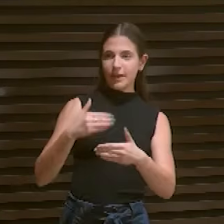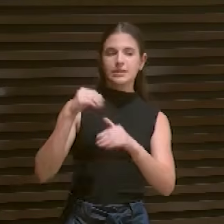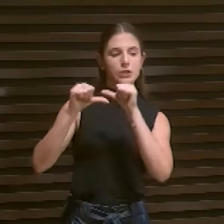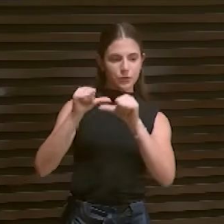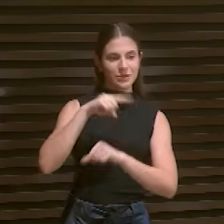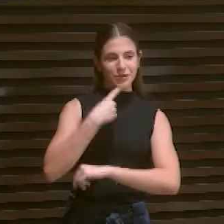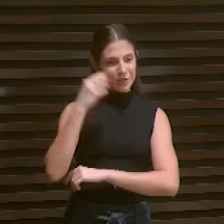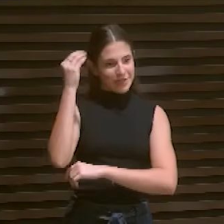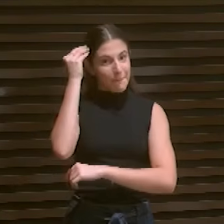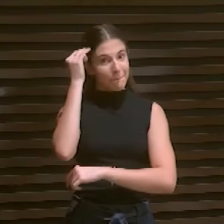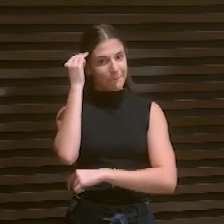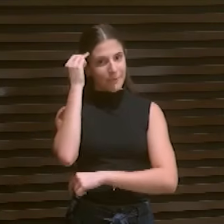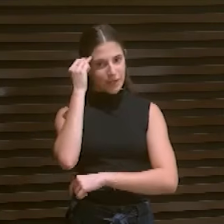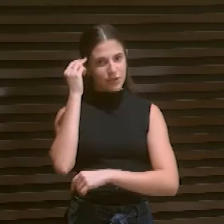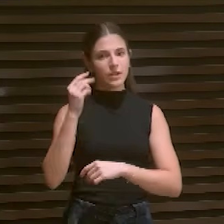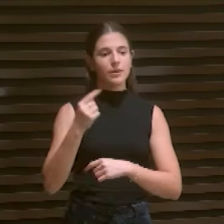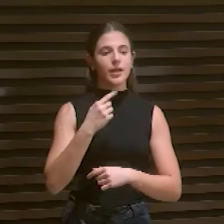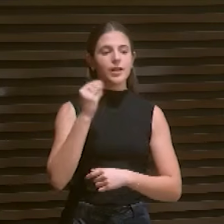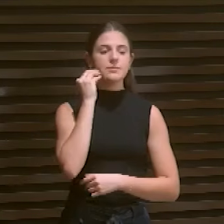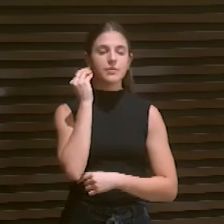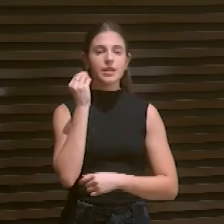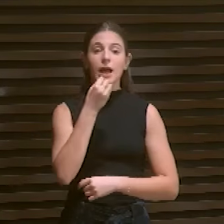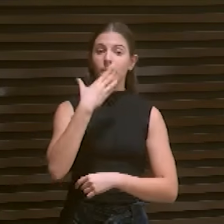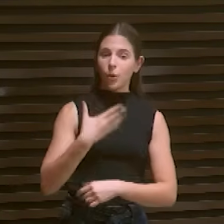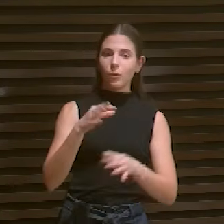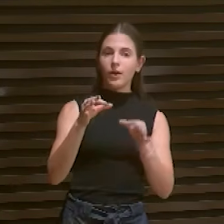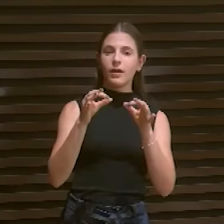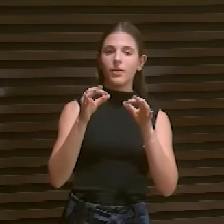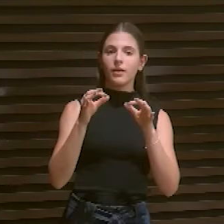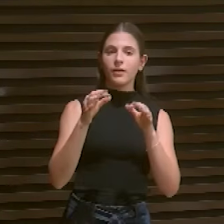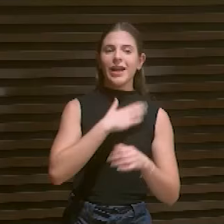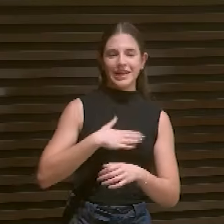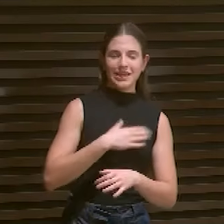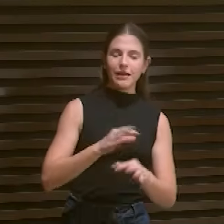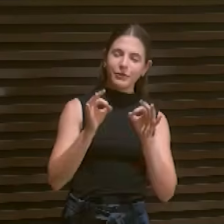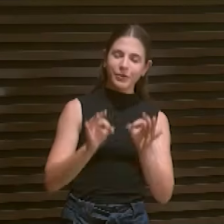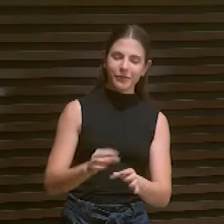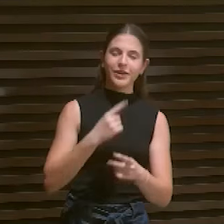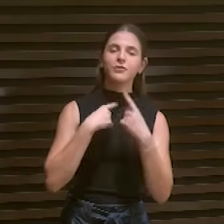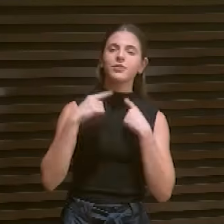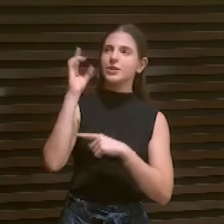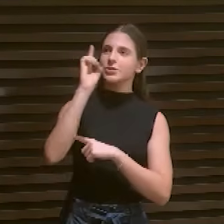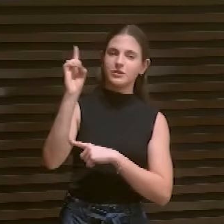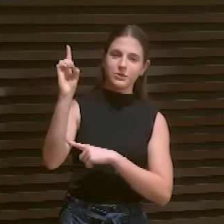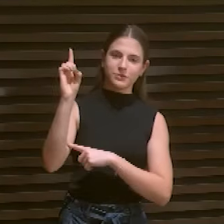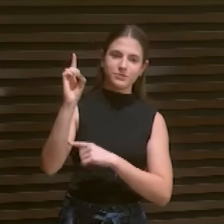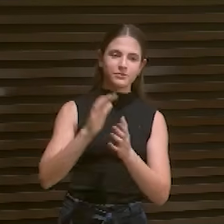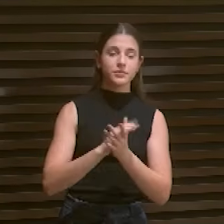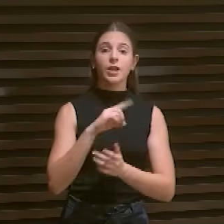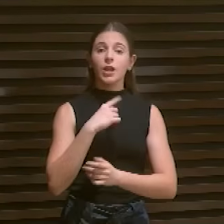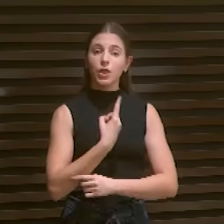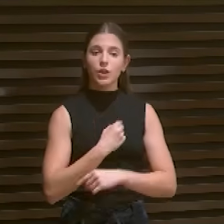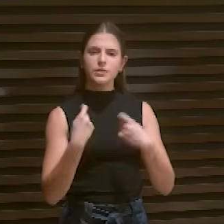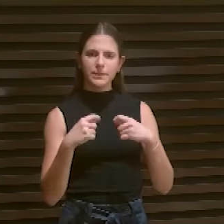que experimenteis qual seja a boa, agradável e perfeita vontade de Deus. Nós precisamos